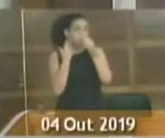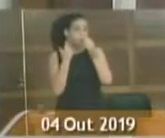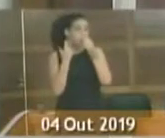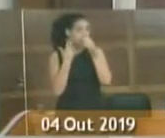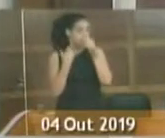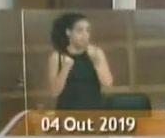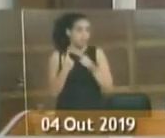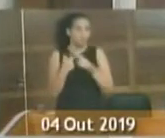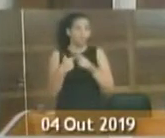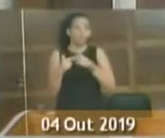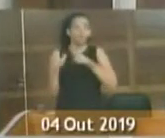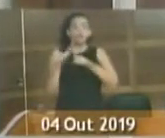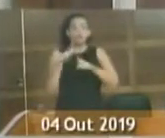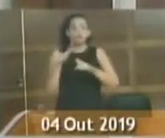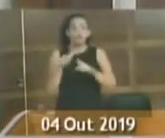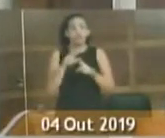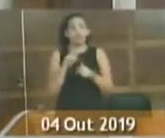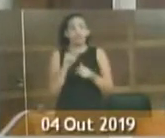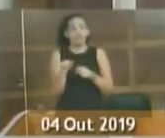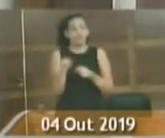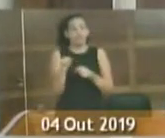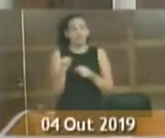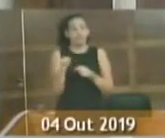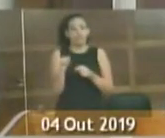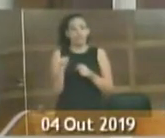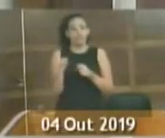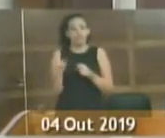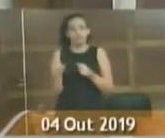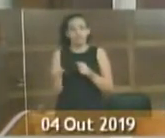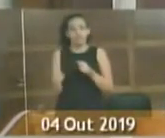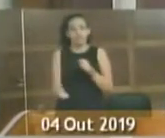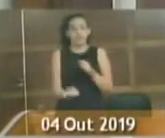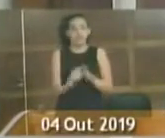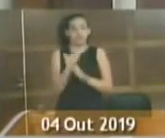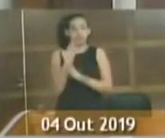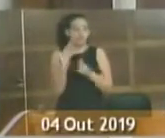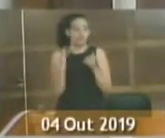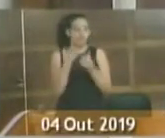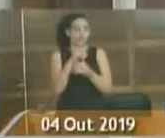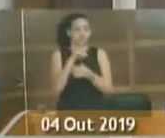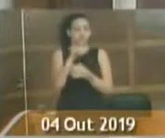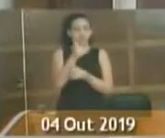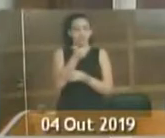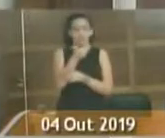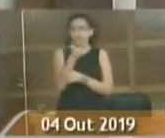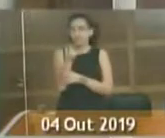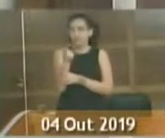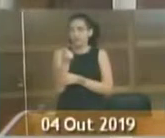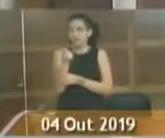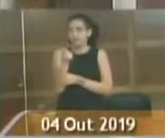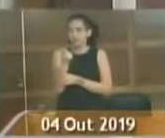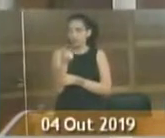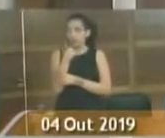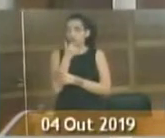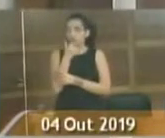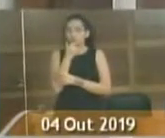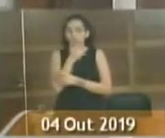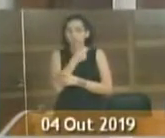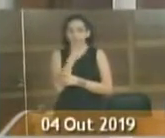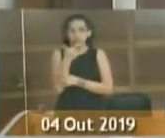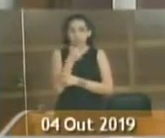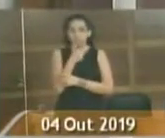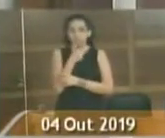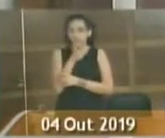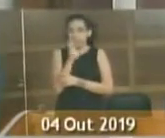que a gente vai publicar. A gente ia publicar agora no Brasileiro, que vai ser agora dia 22